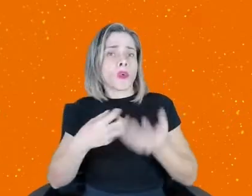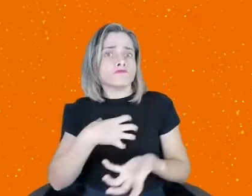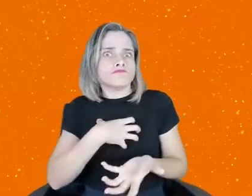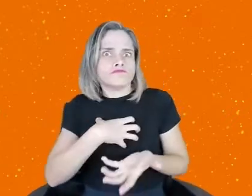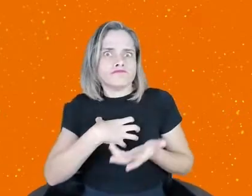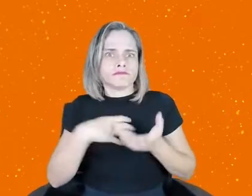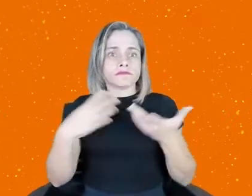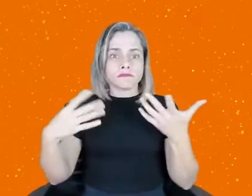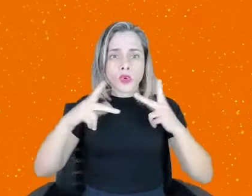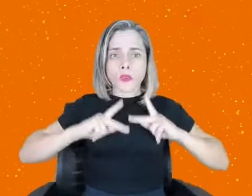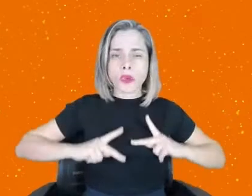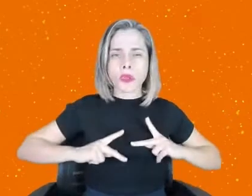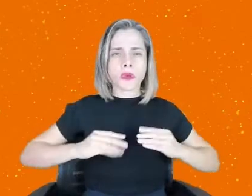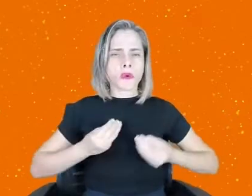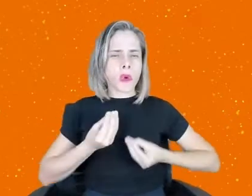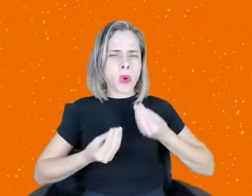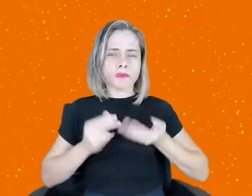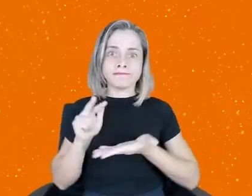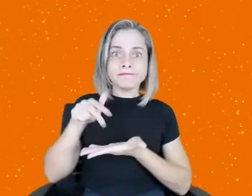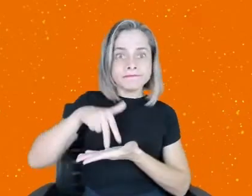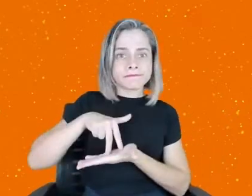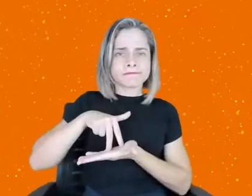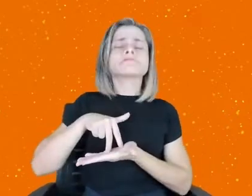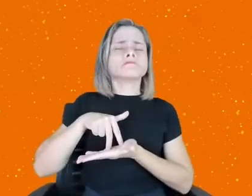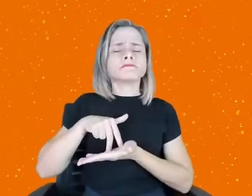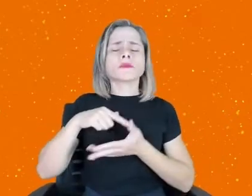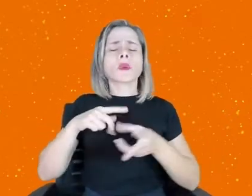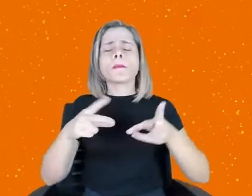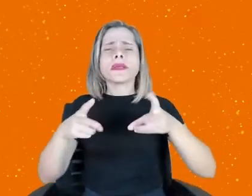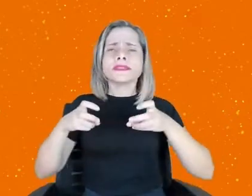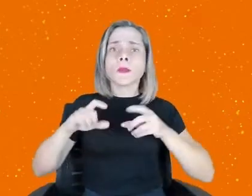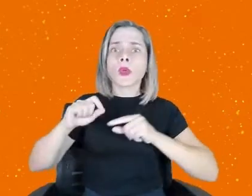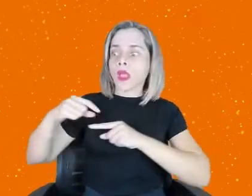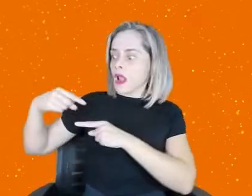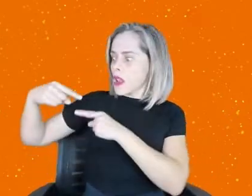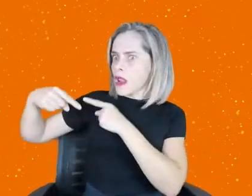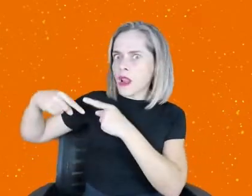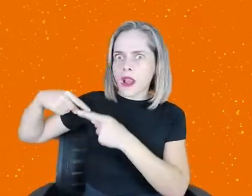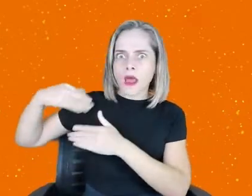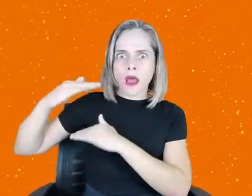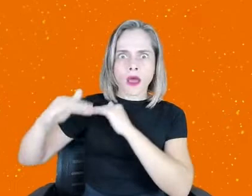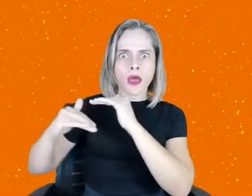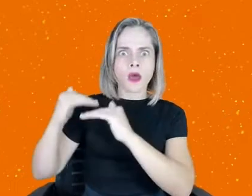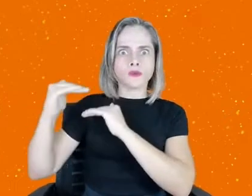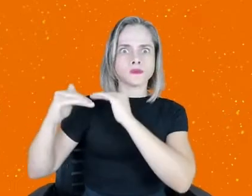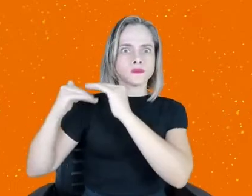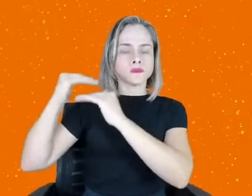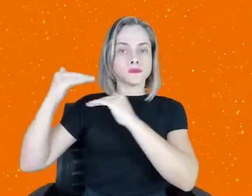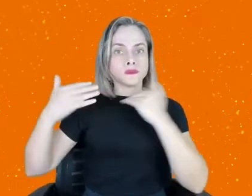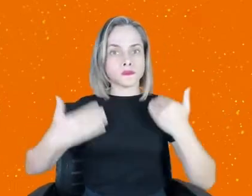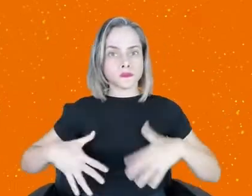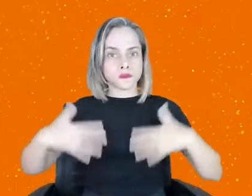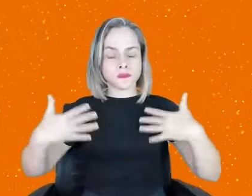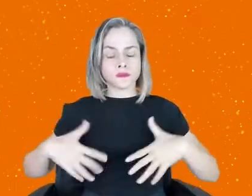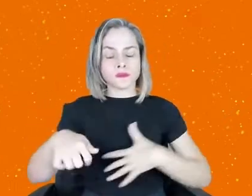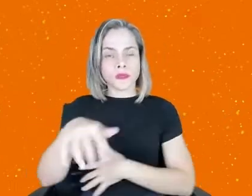eu começo a perceber Exatamente esse tipo de evolução dentro dessa linha de atuação que vocês estão